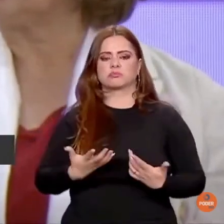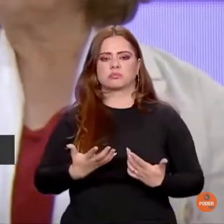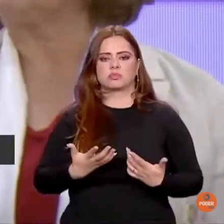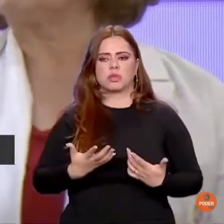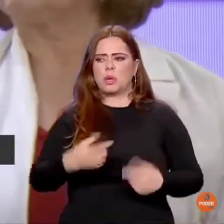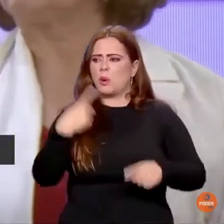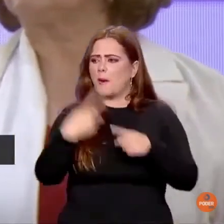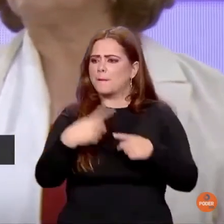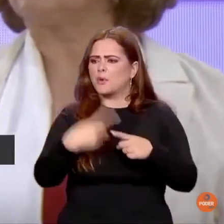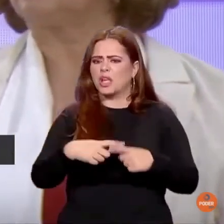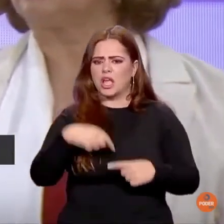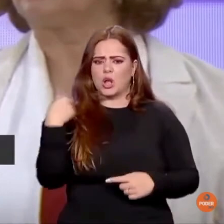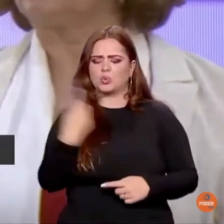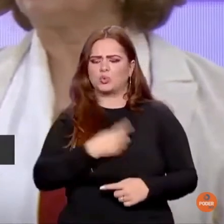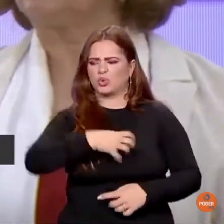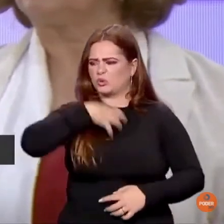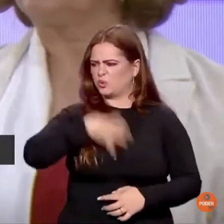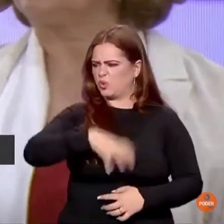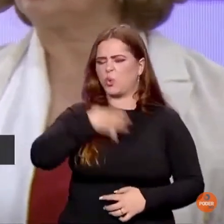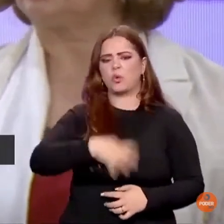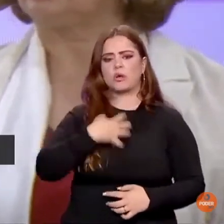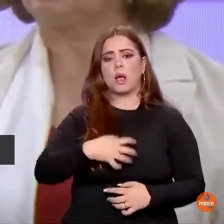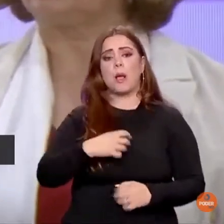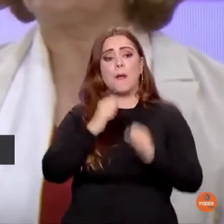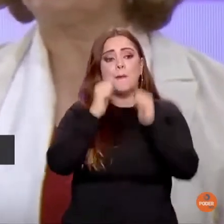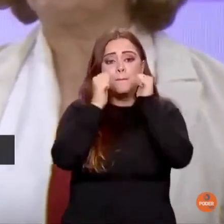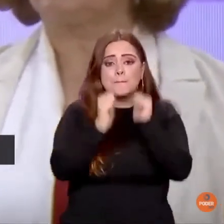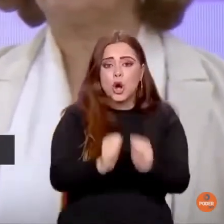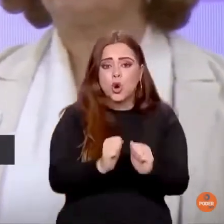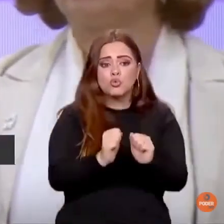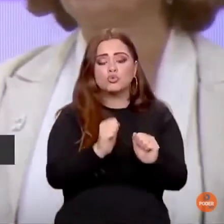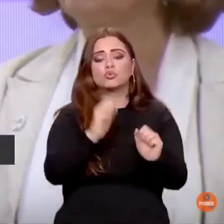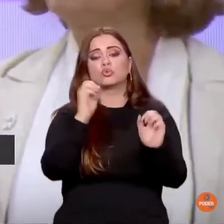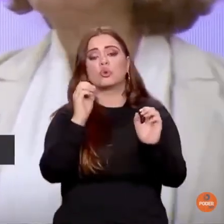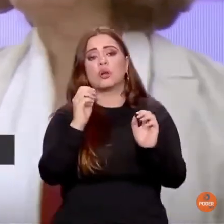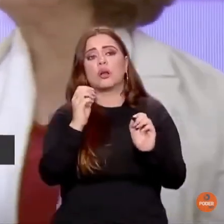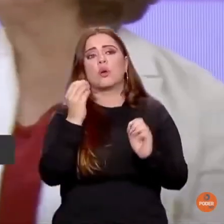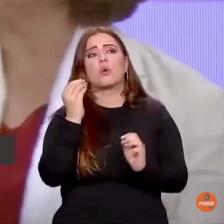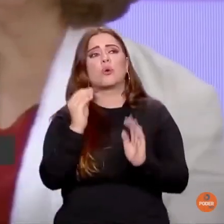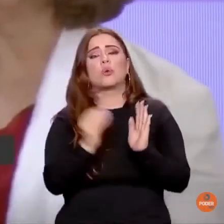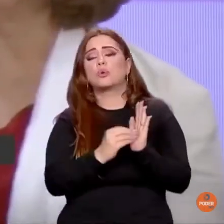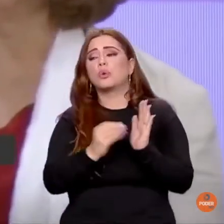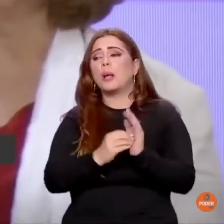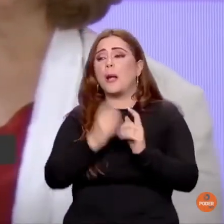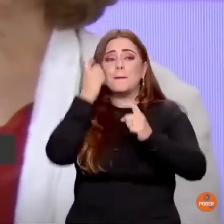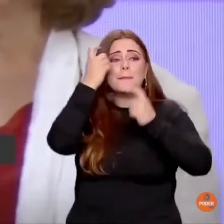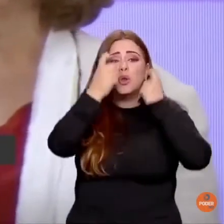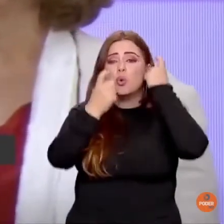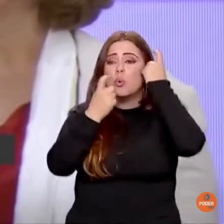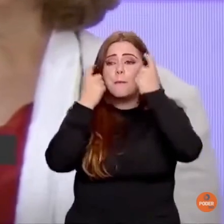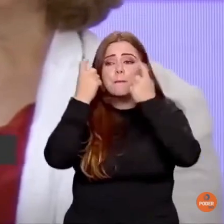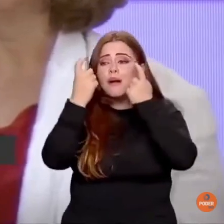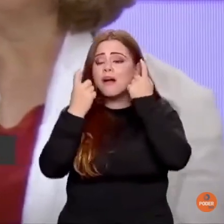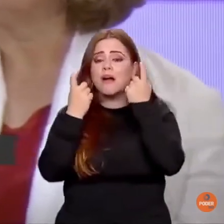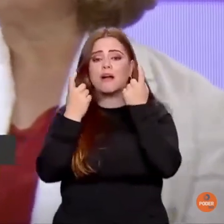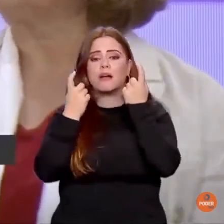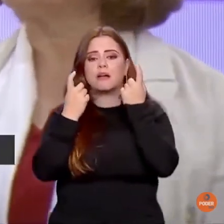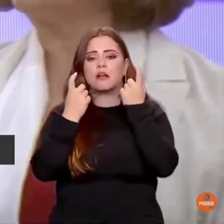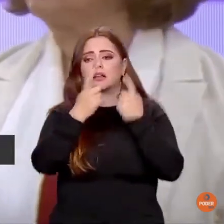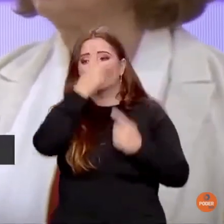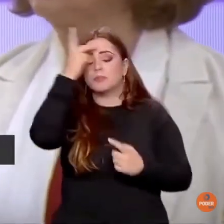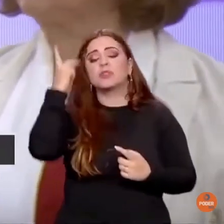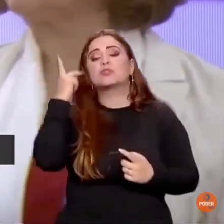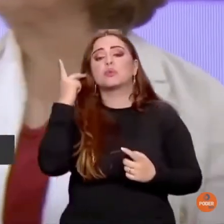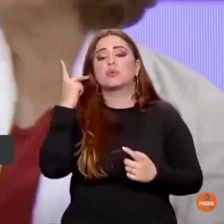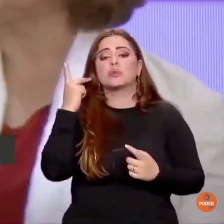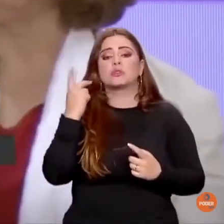Porque é a nossa indignação que pode colocar preocupação nas pessoas que legislam, que governam,